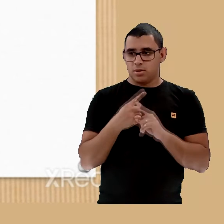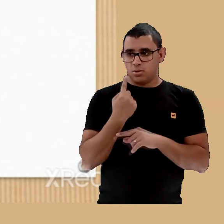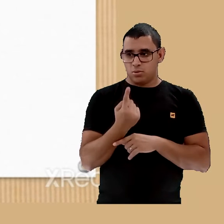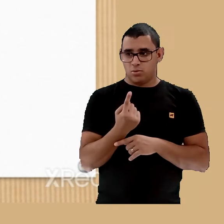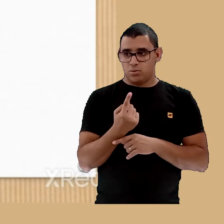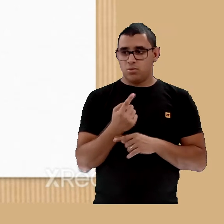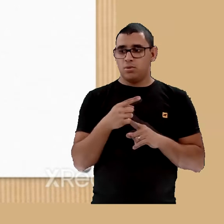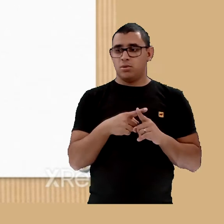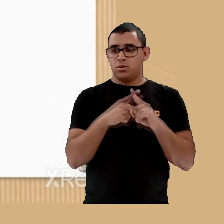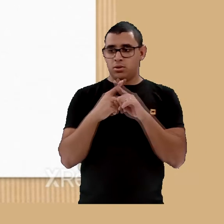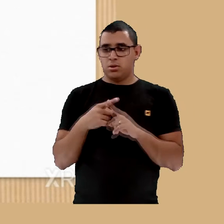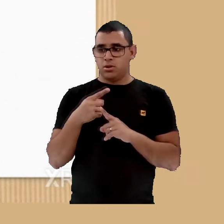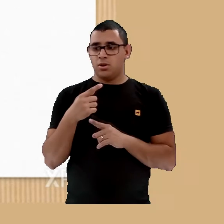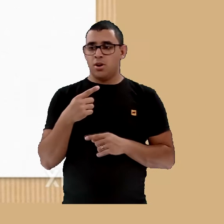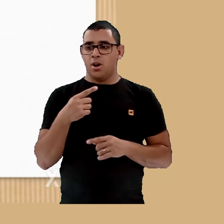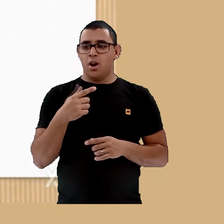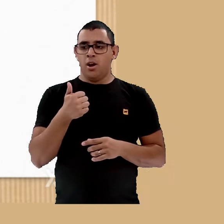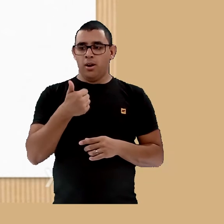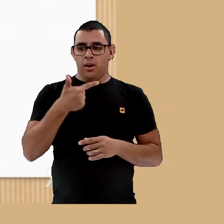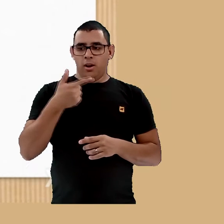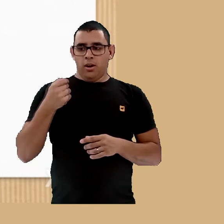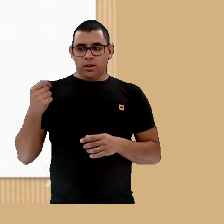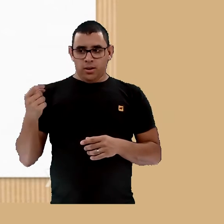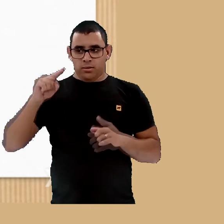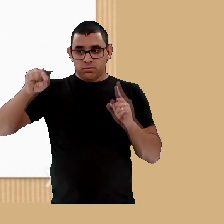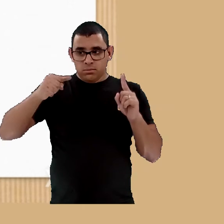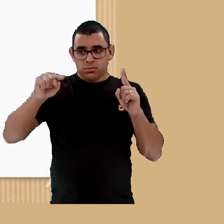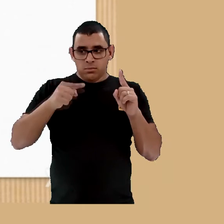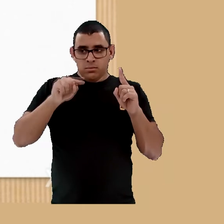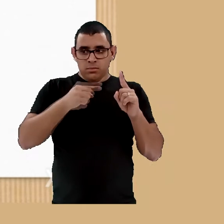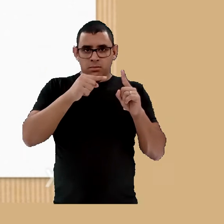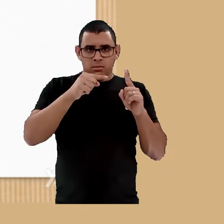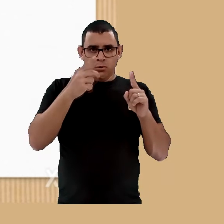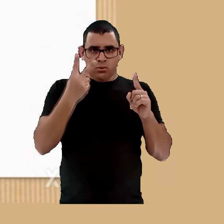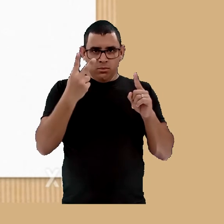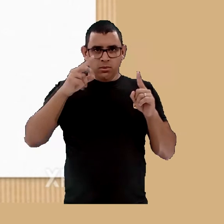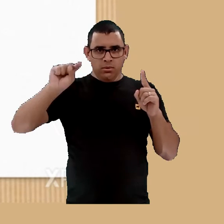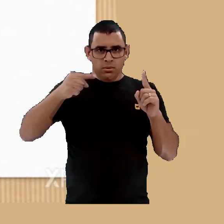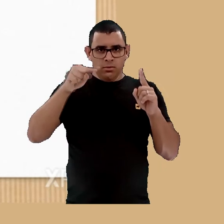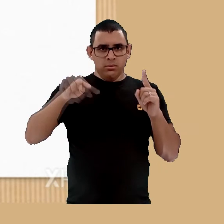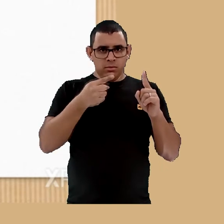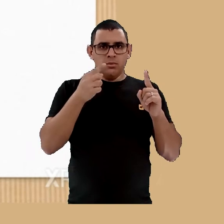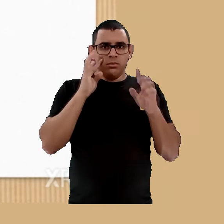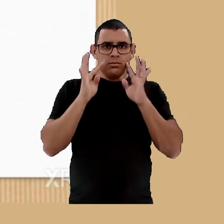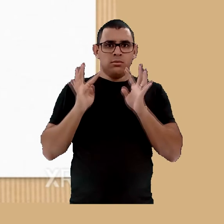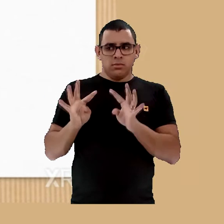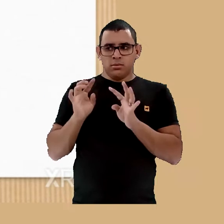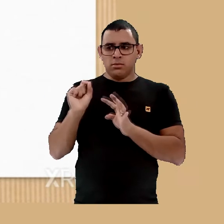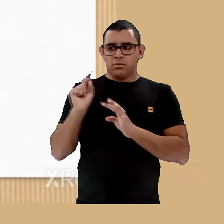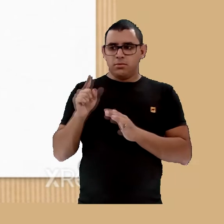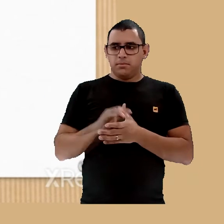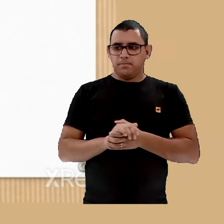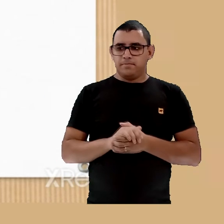organizei 1.200 vezes 10 a menos 6. E voltei 2 casas decimais. Se vocês